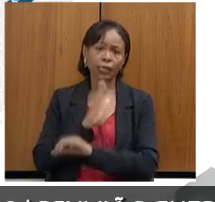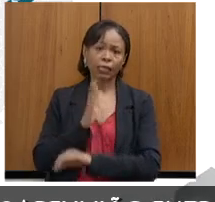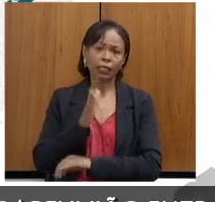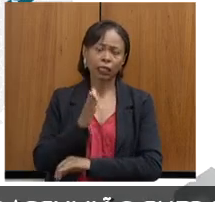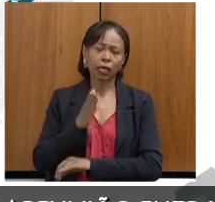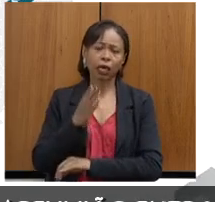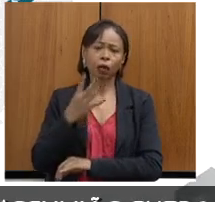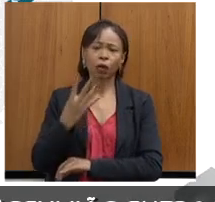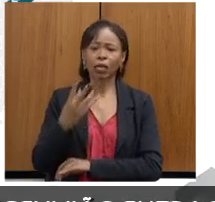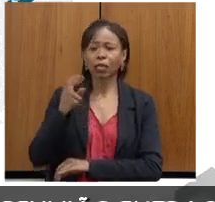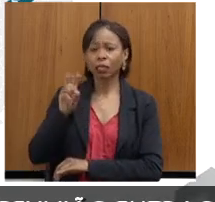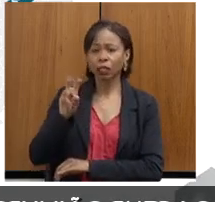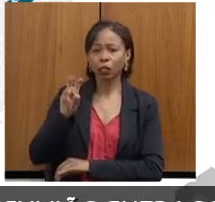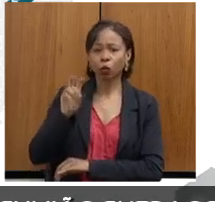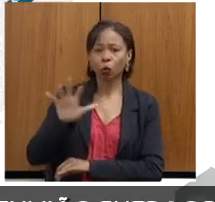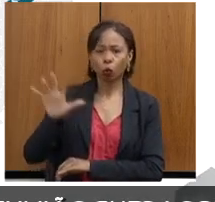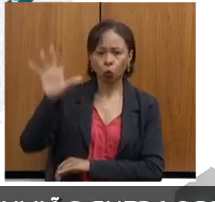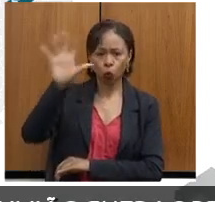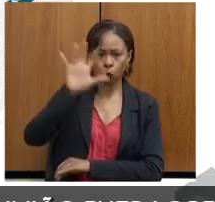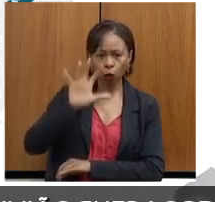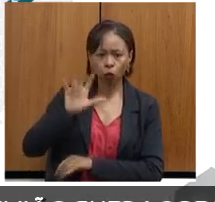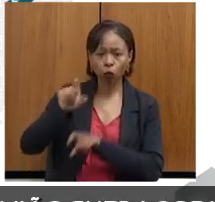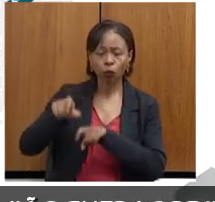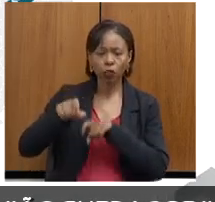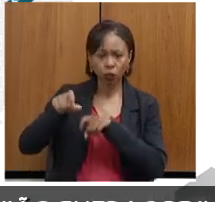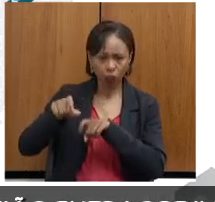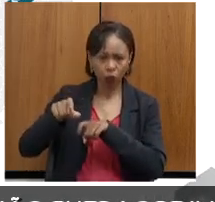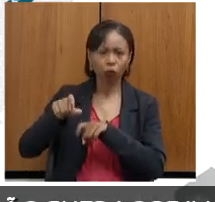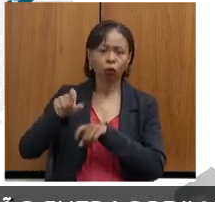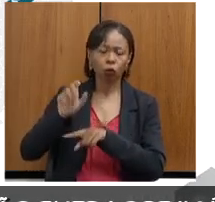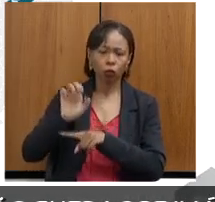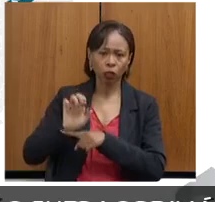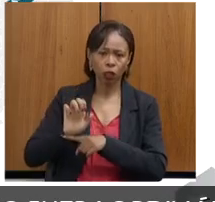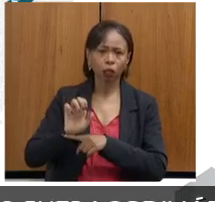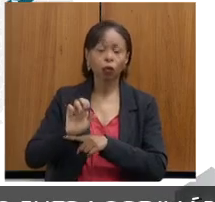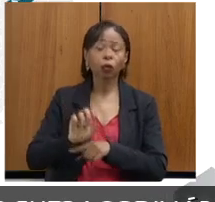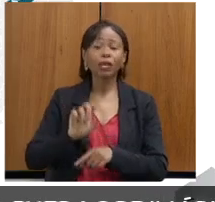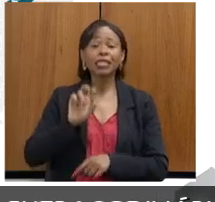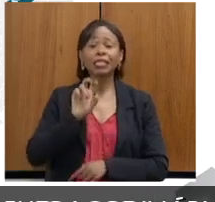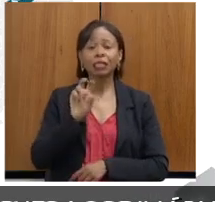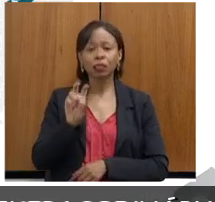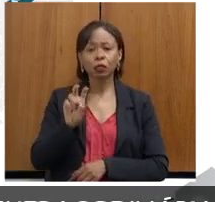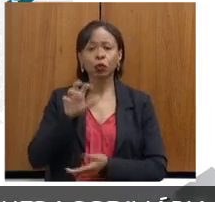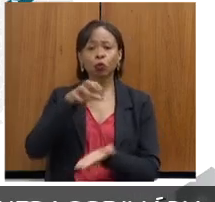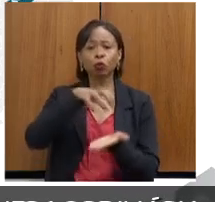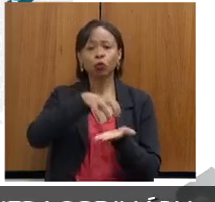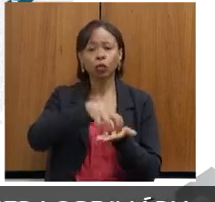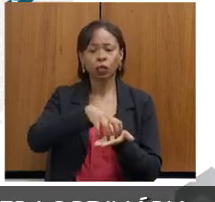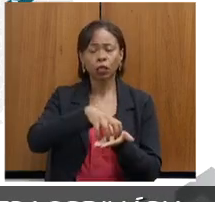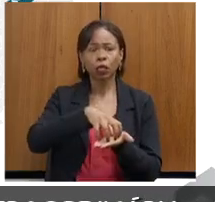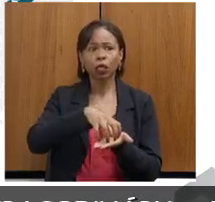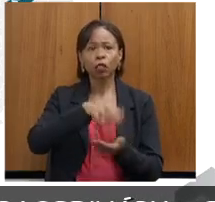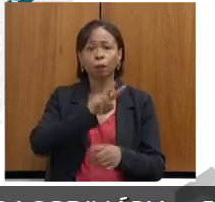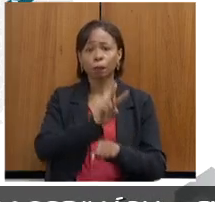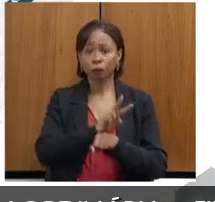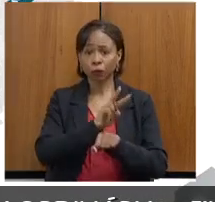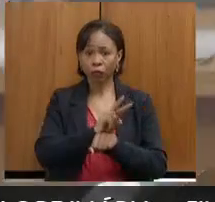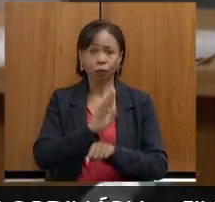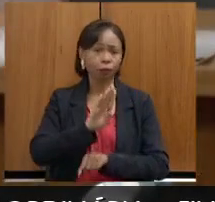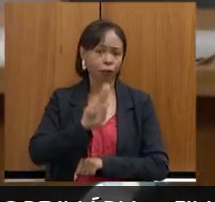45 comarcas do interior do Estado 5 unidades de plantão em Belo Horizonte